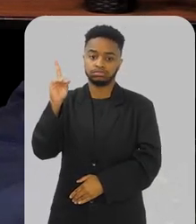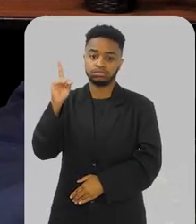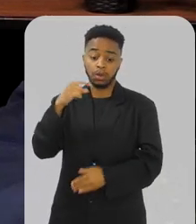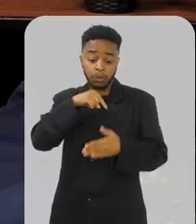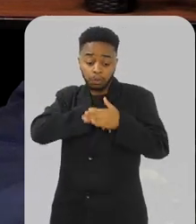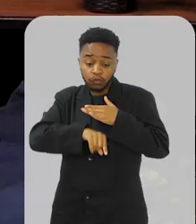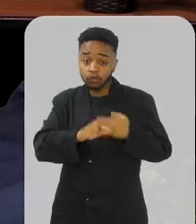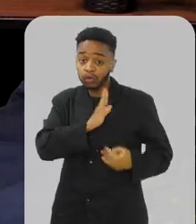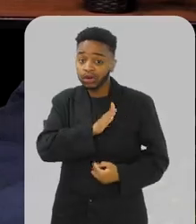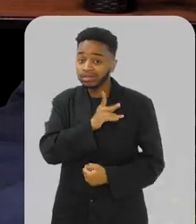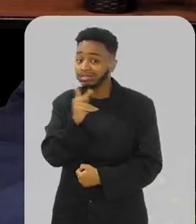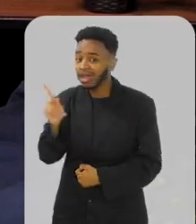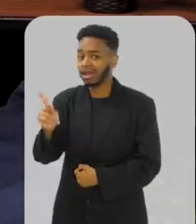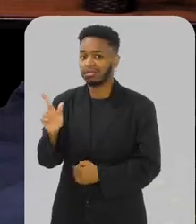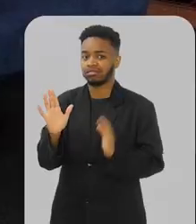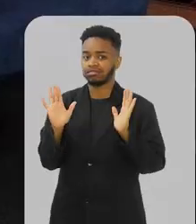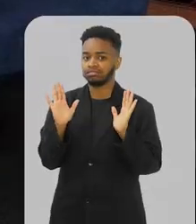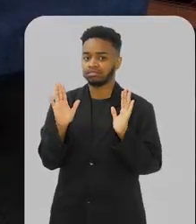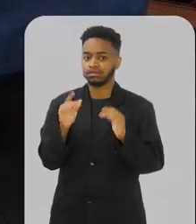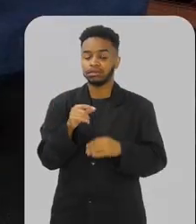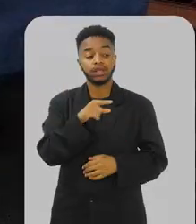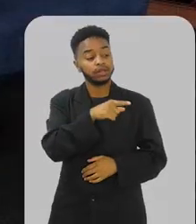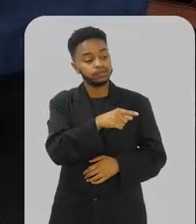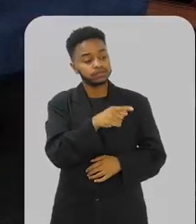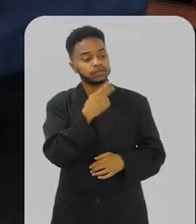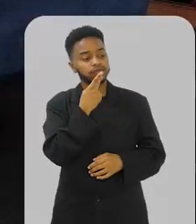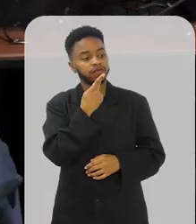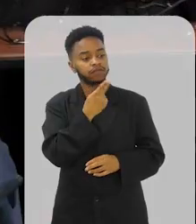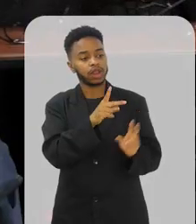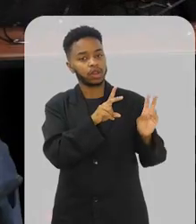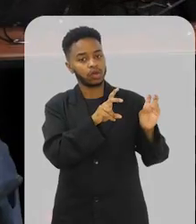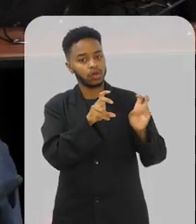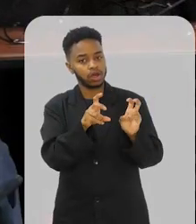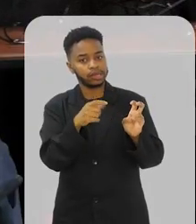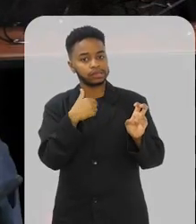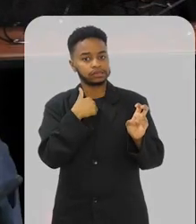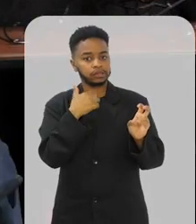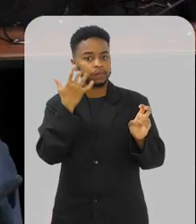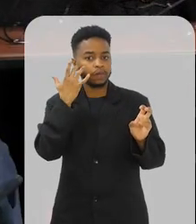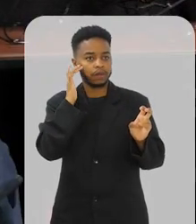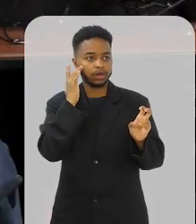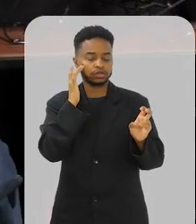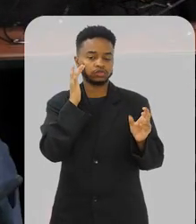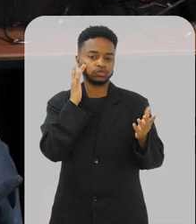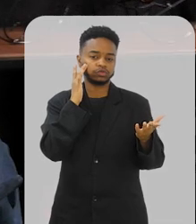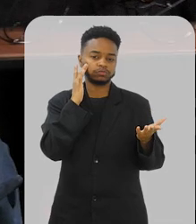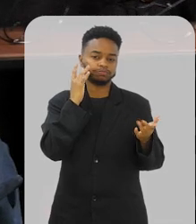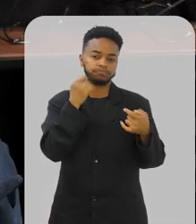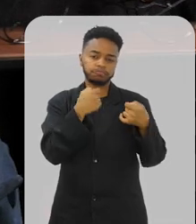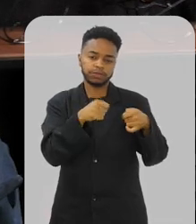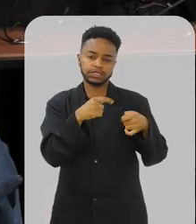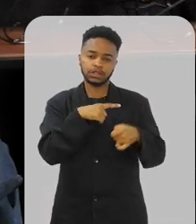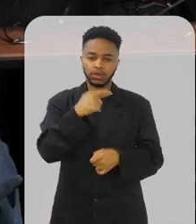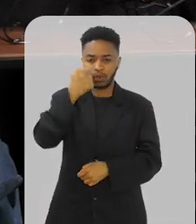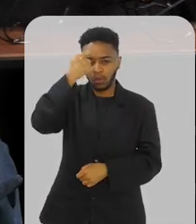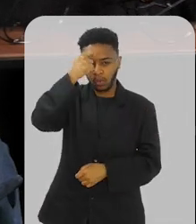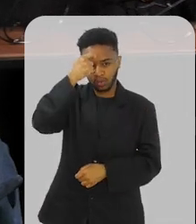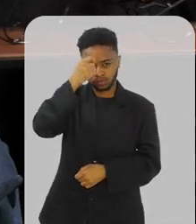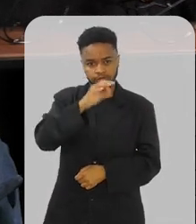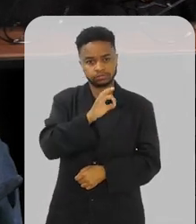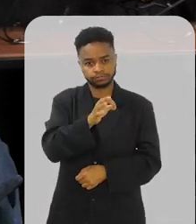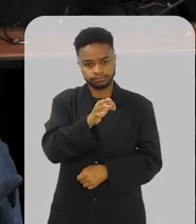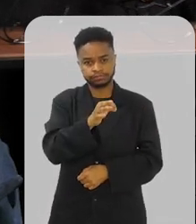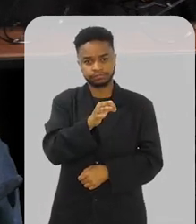com o coração dela. Então, pelo que você coloca, eu acho que deveria ter uma